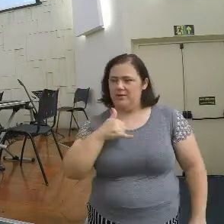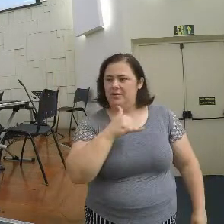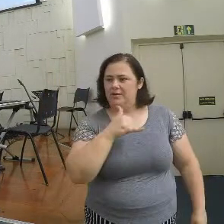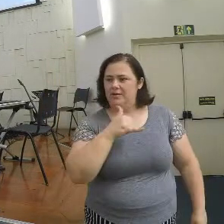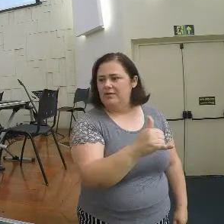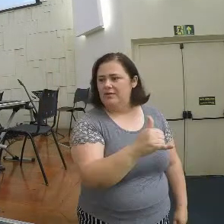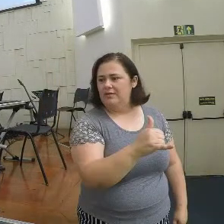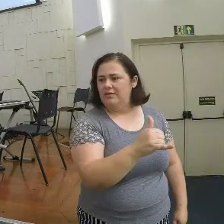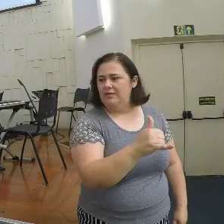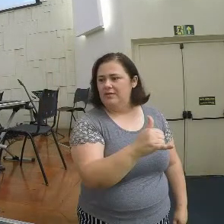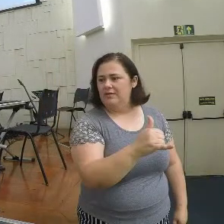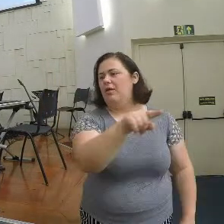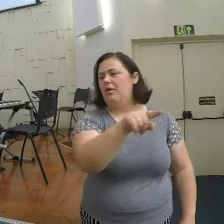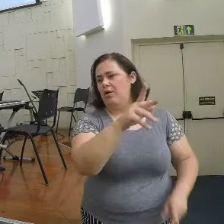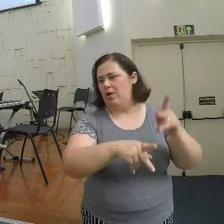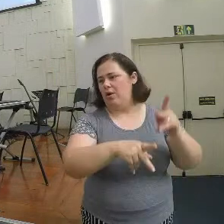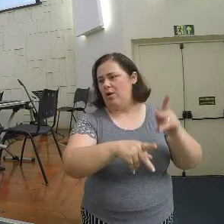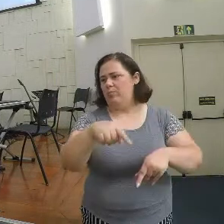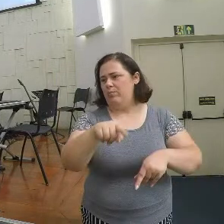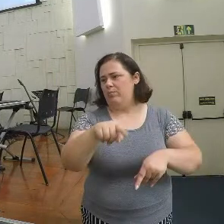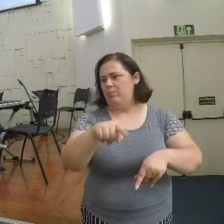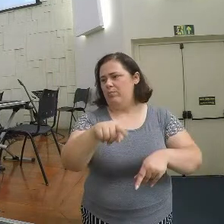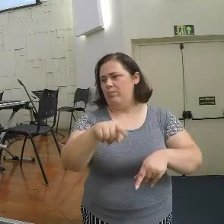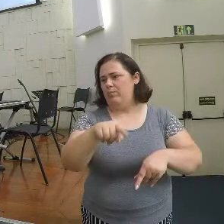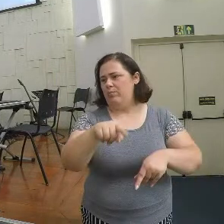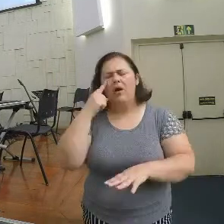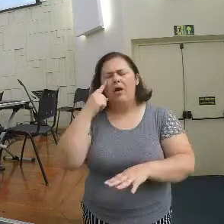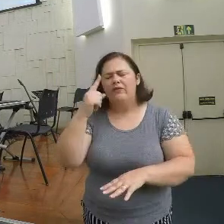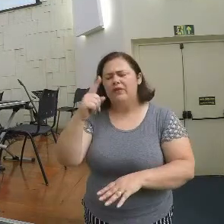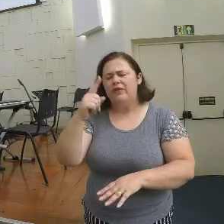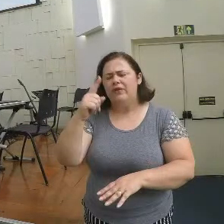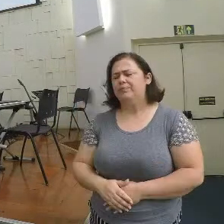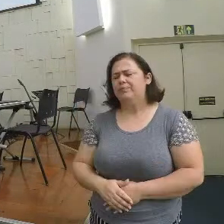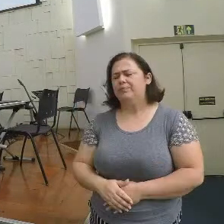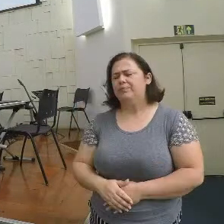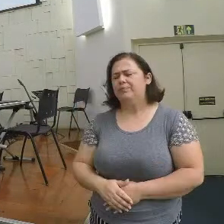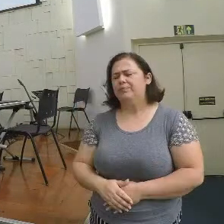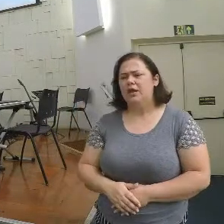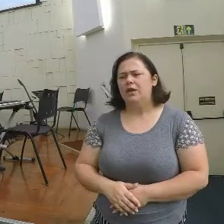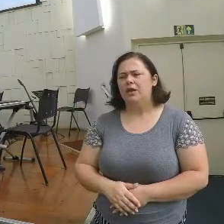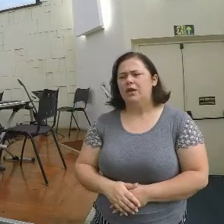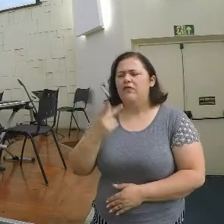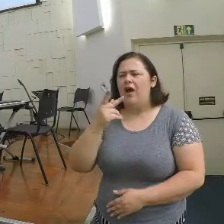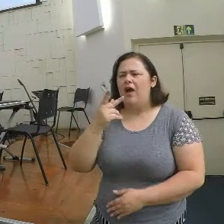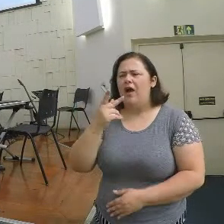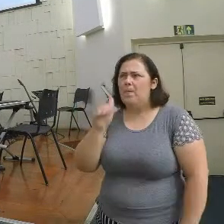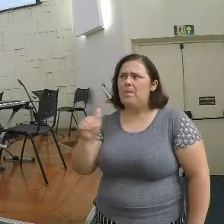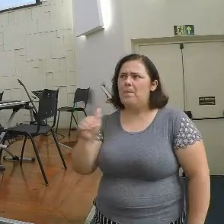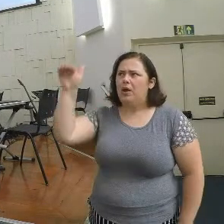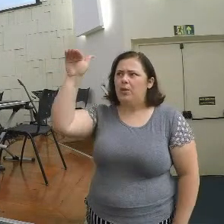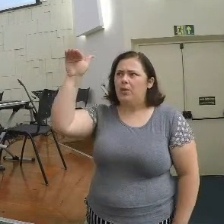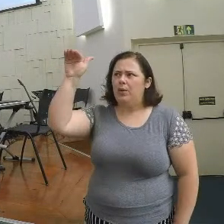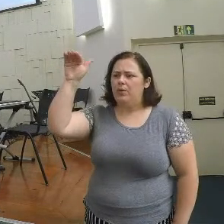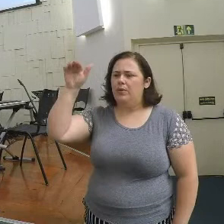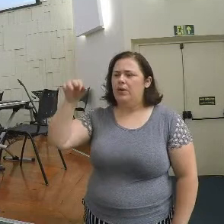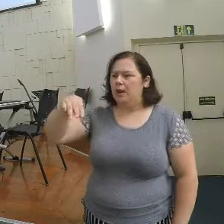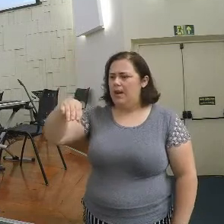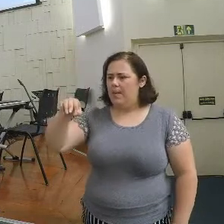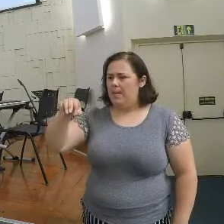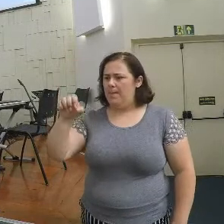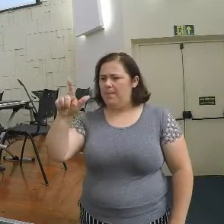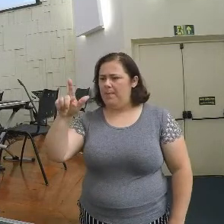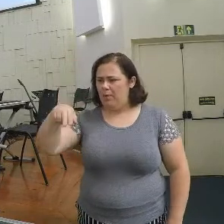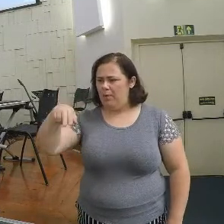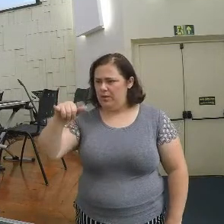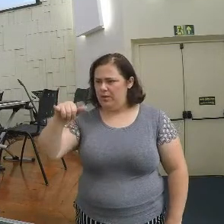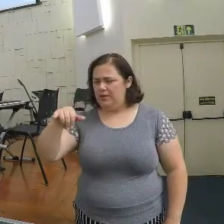em seu sacerdócio levou Abraão. Mas note o que a palavra de Deus diz. O maior, Melquisedeque, homem de Deus, abençoou